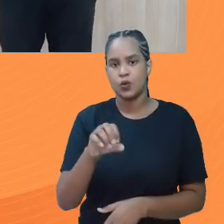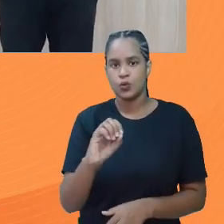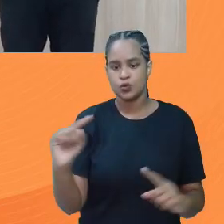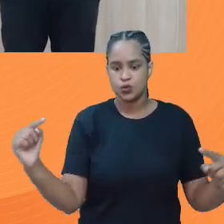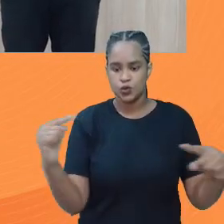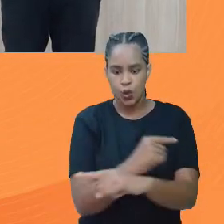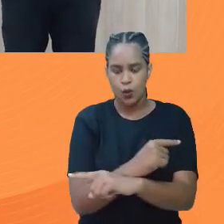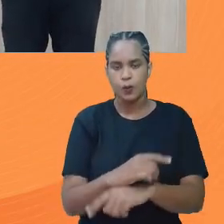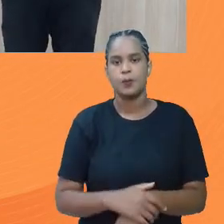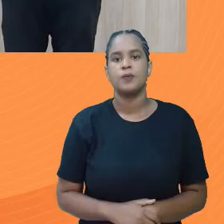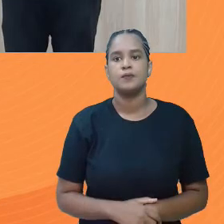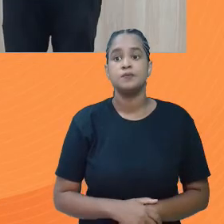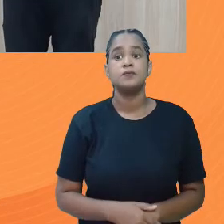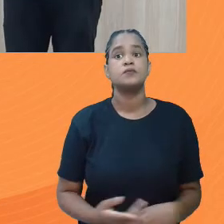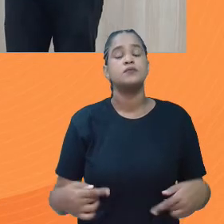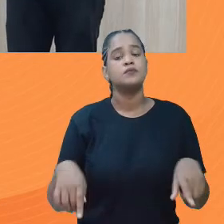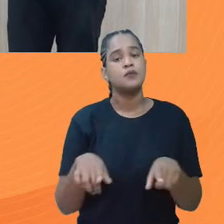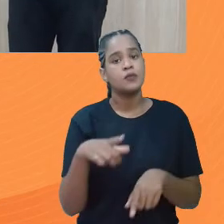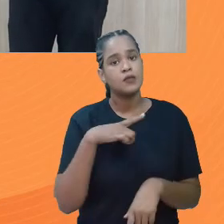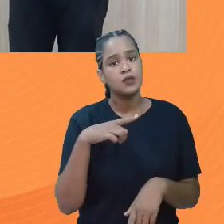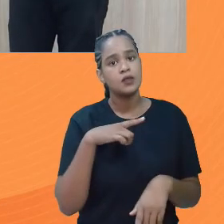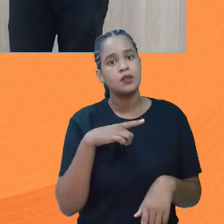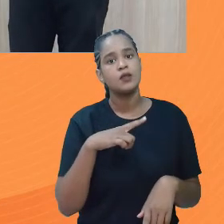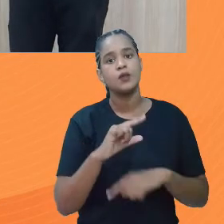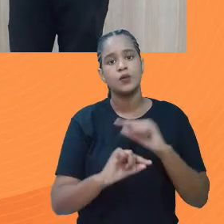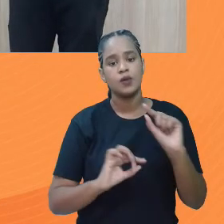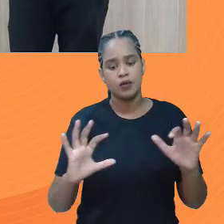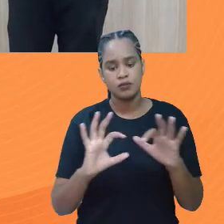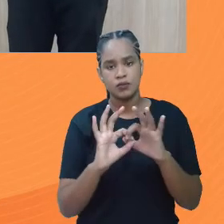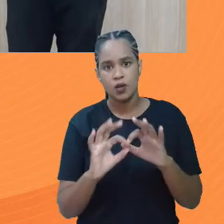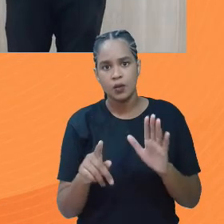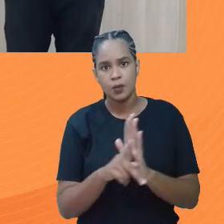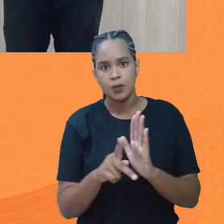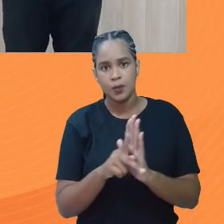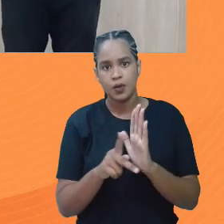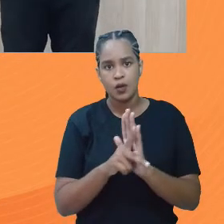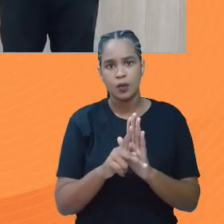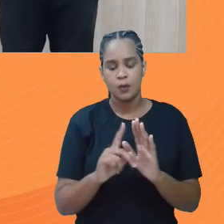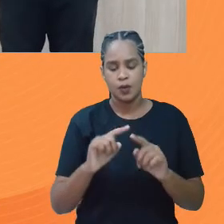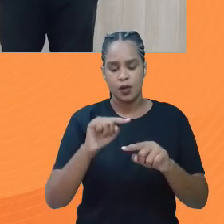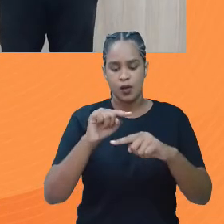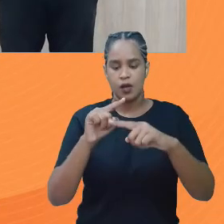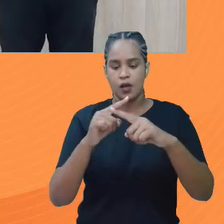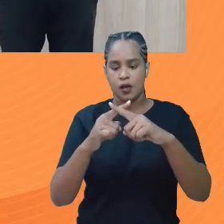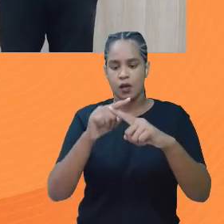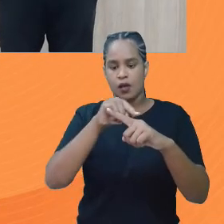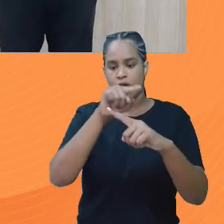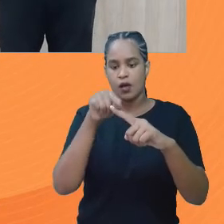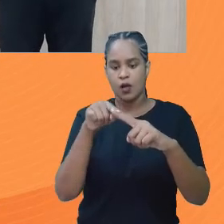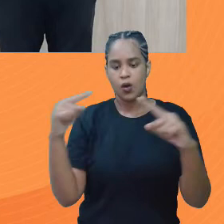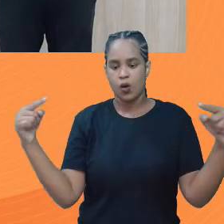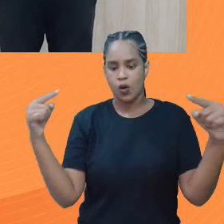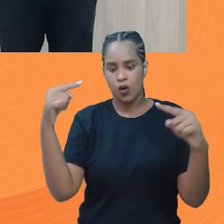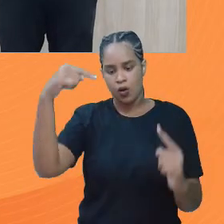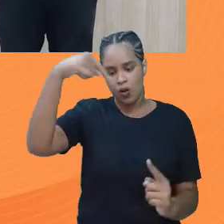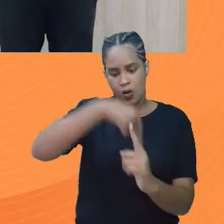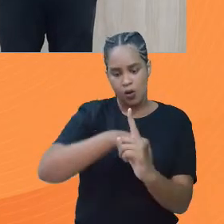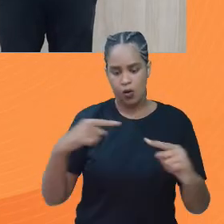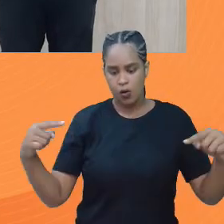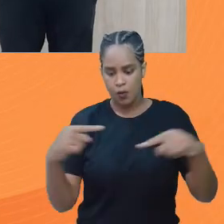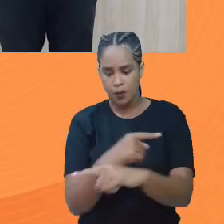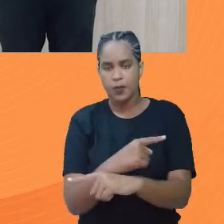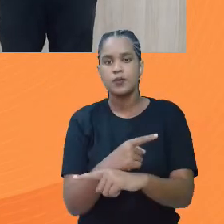E existe uma relação entre esses ângulos que são opostos pelo vértice. Os ângulos que são opostos pelo